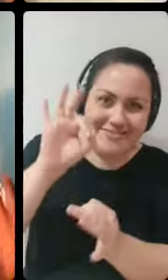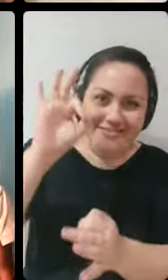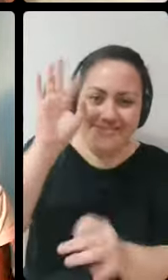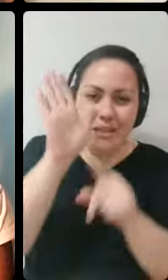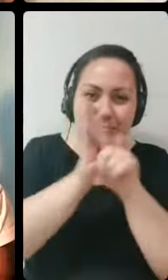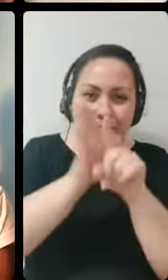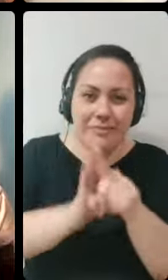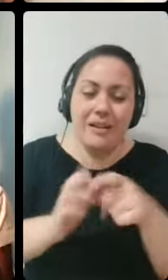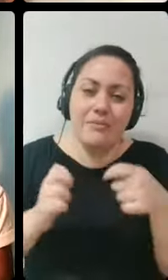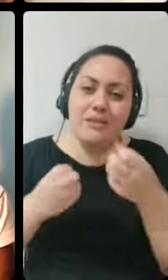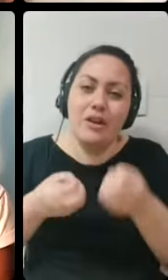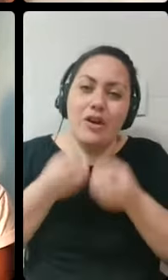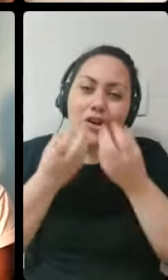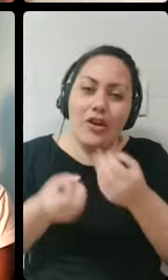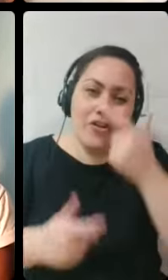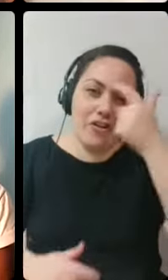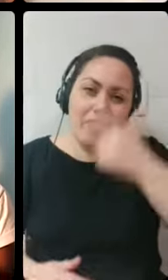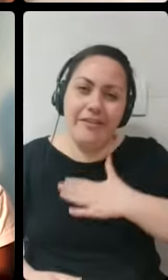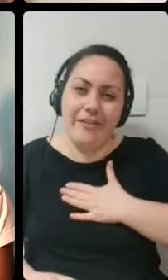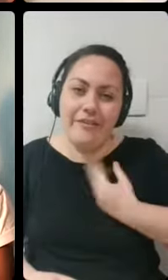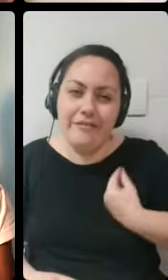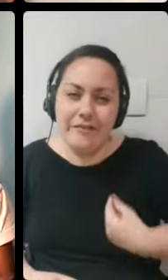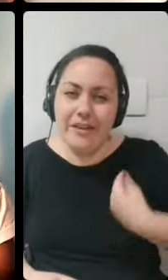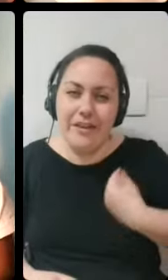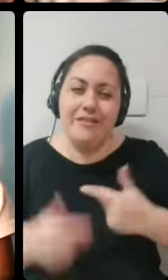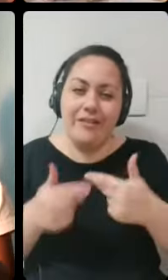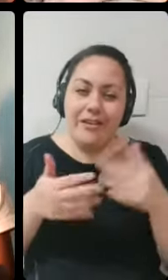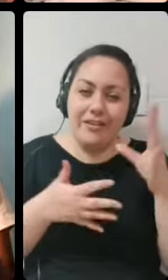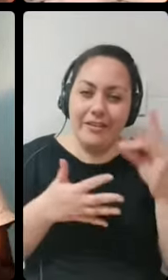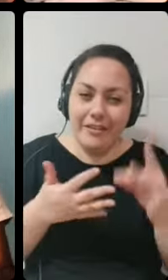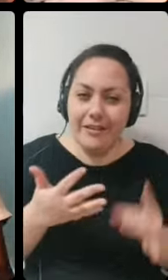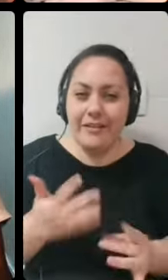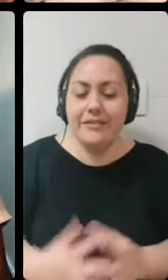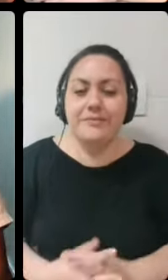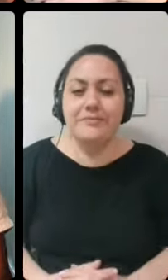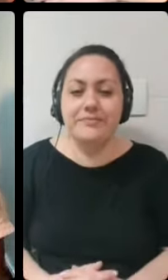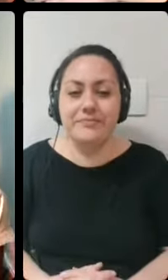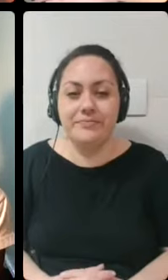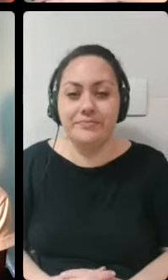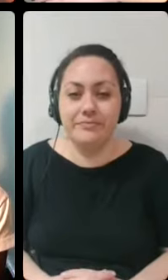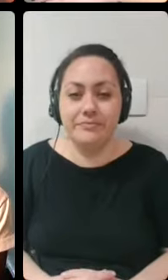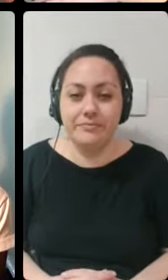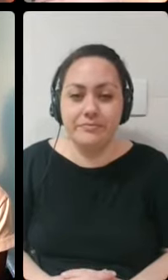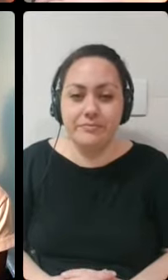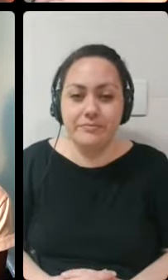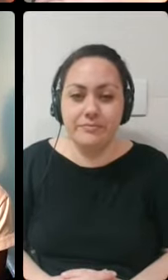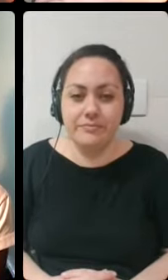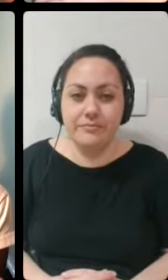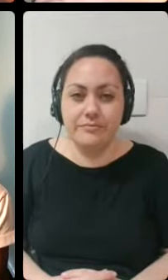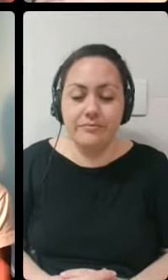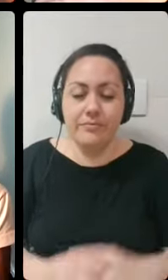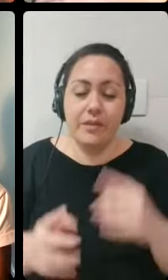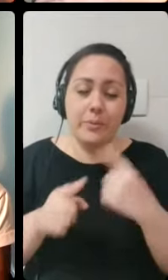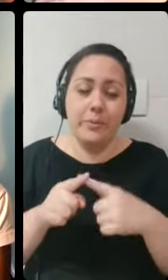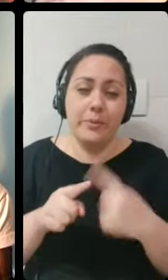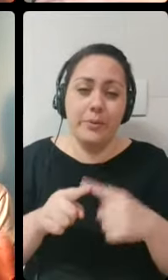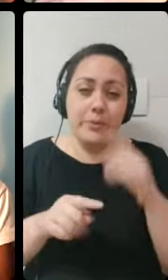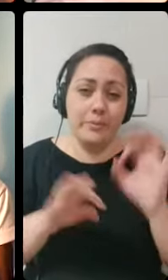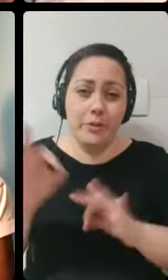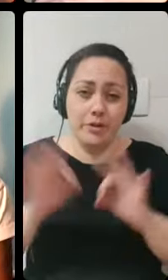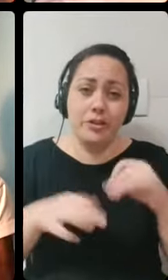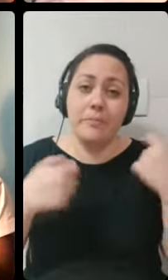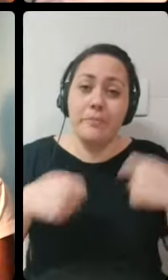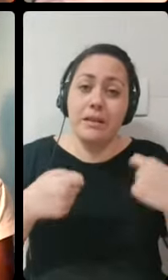conta um pouco da gente, da nossa vida. Porque, enfim, né? É um projeto que precisa de um trabalho em equipe, então é preciso